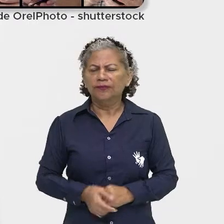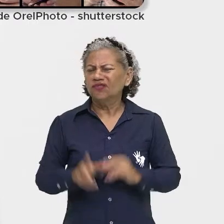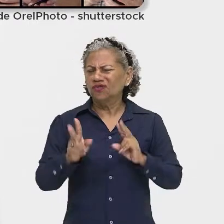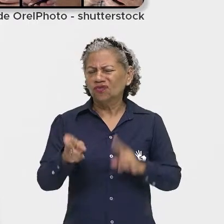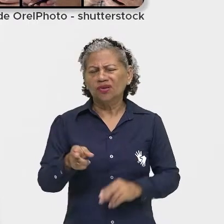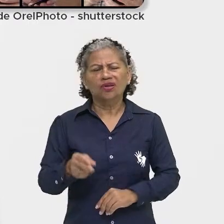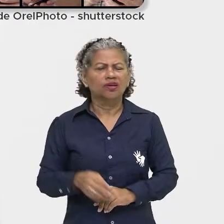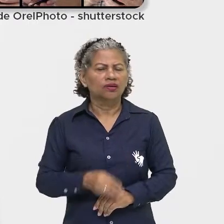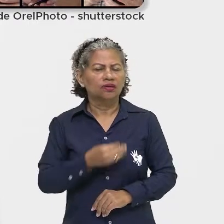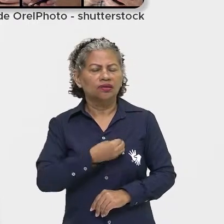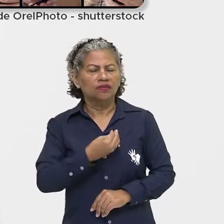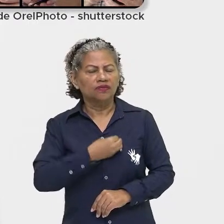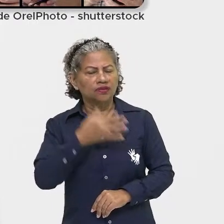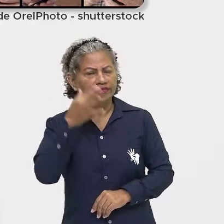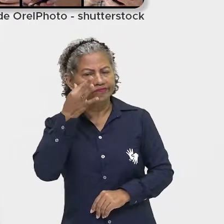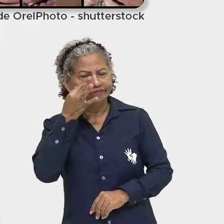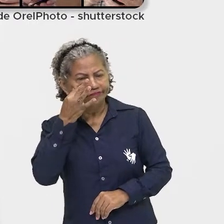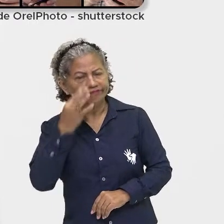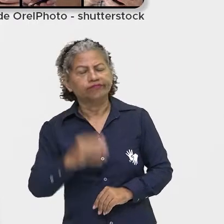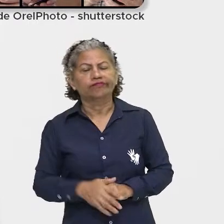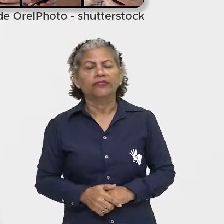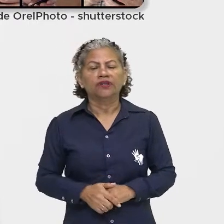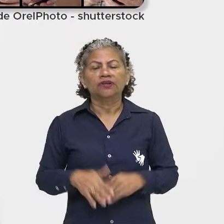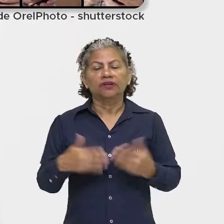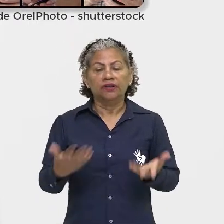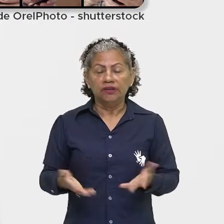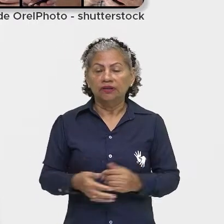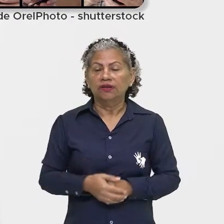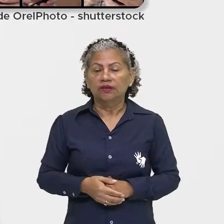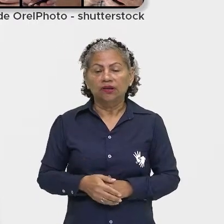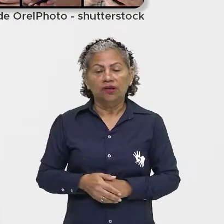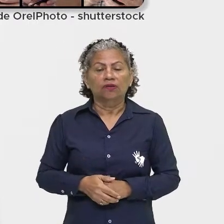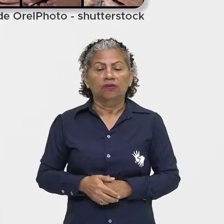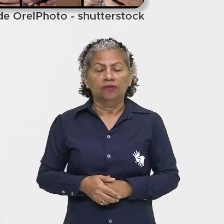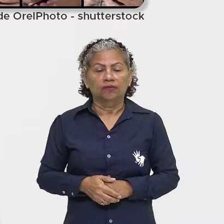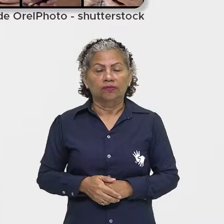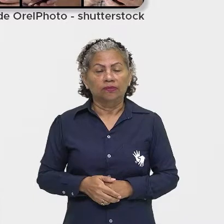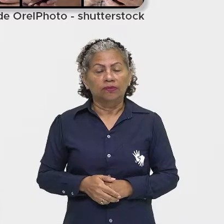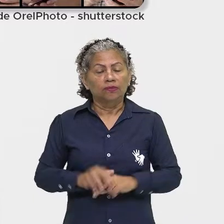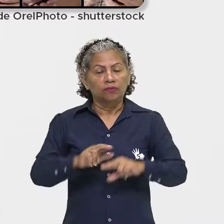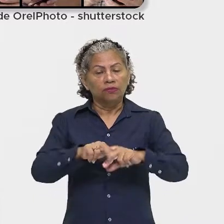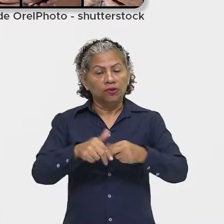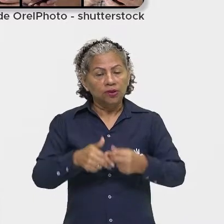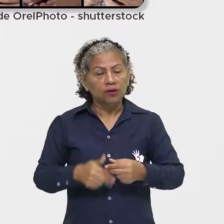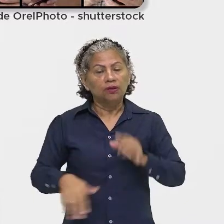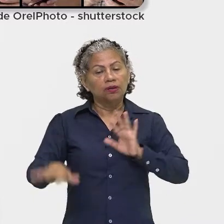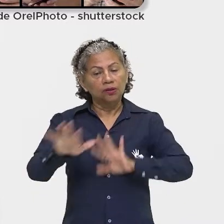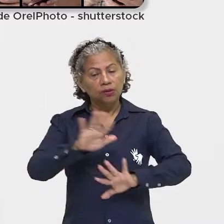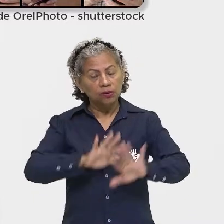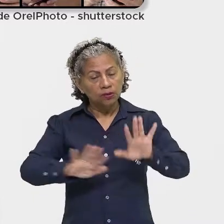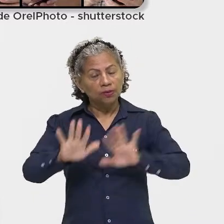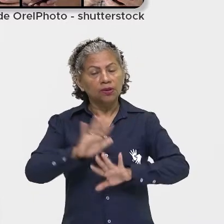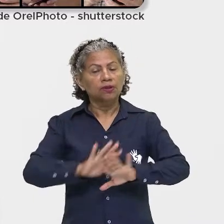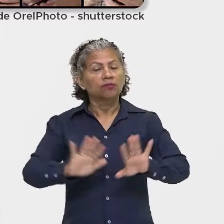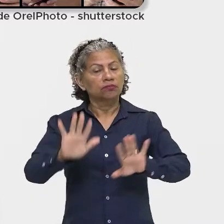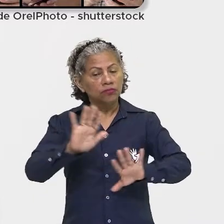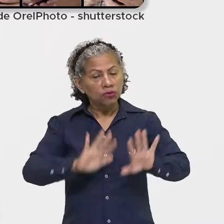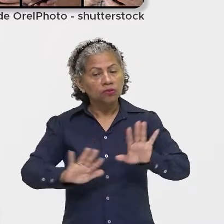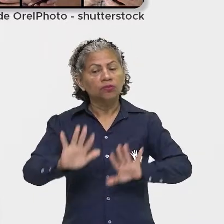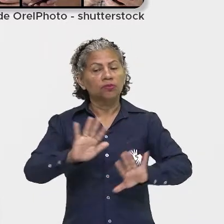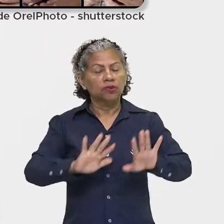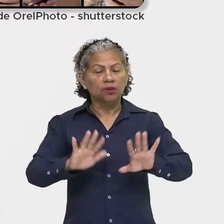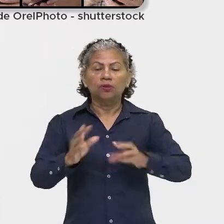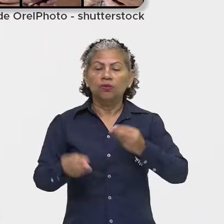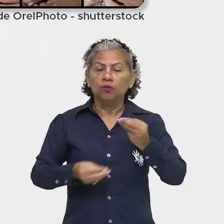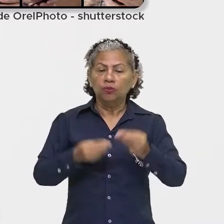comportamento na internet afeta diretamente as pessoas em nosso círculo de convivência. Por isso, temos que ter cuidado em como